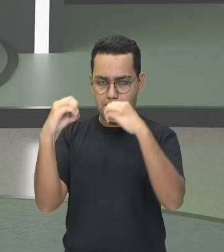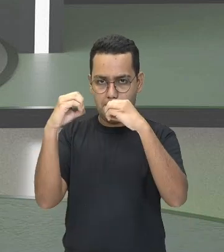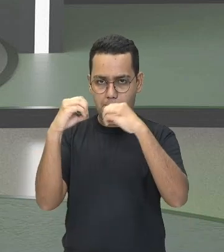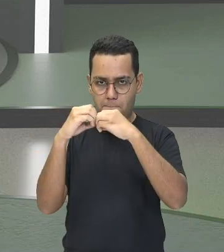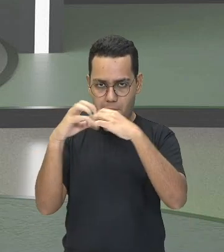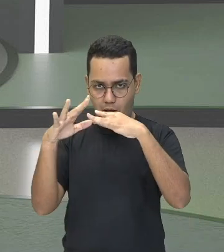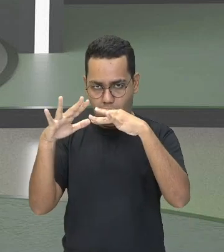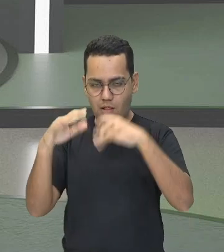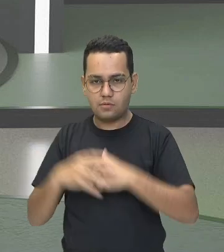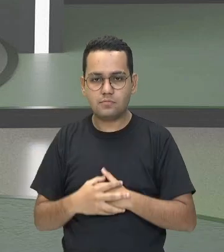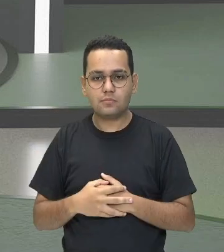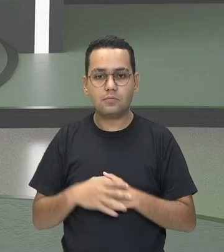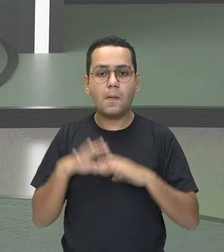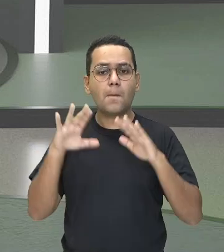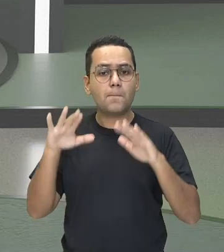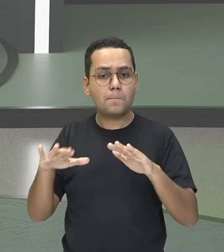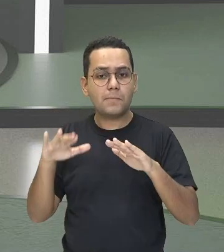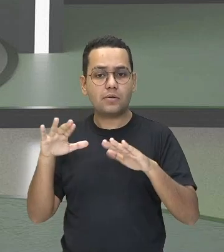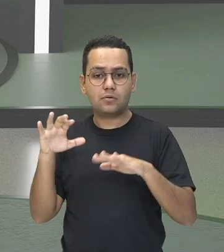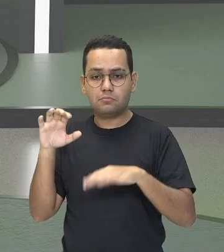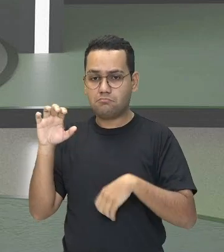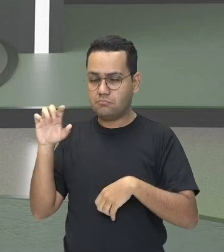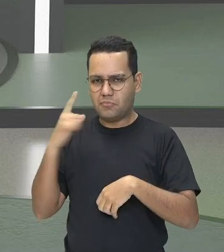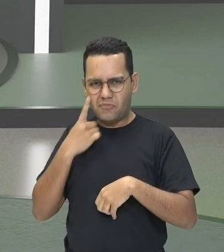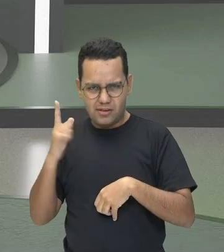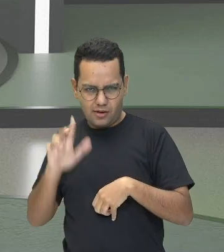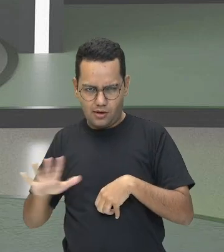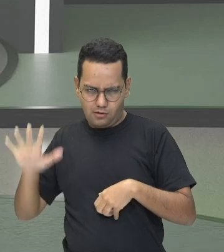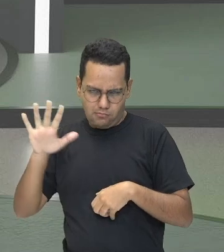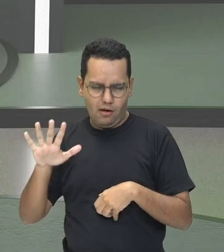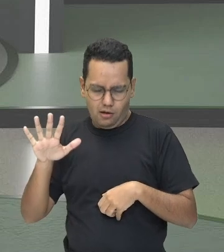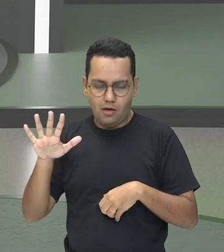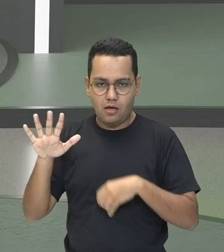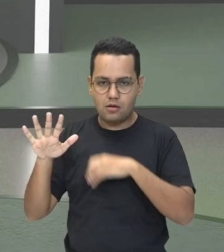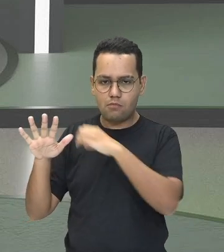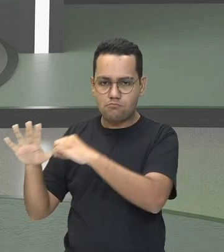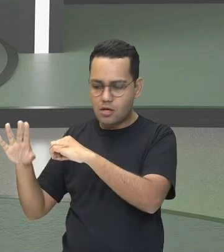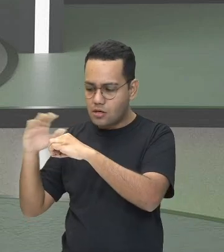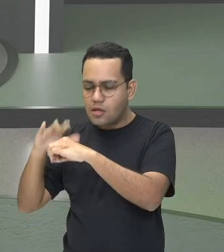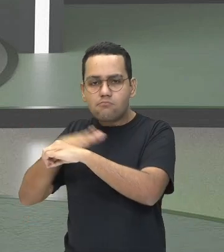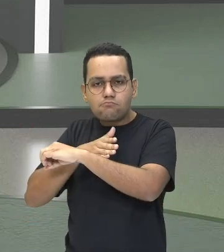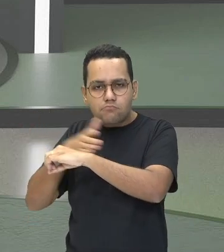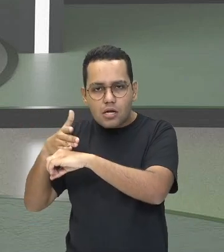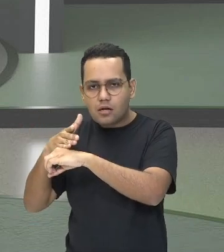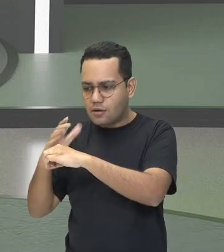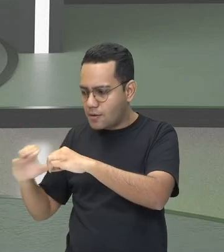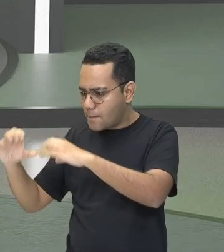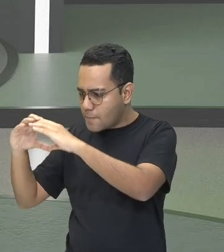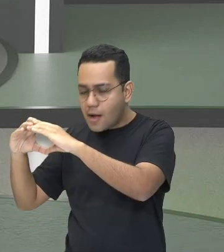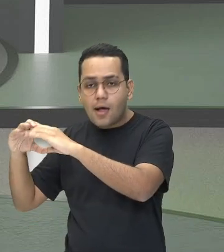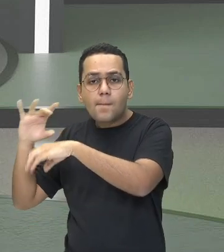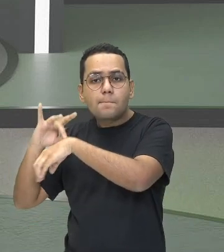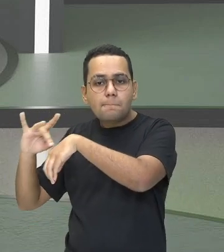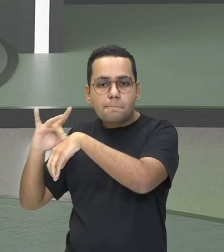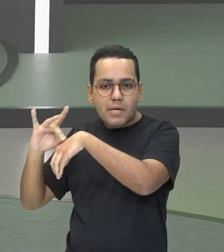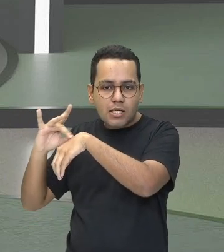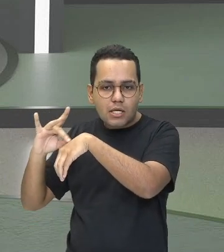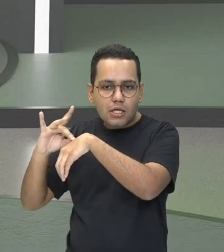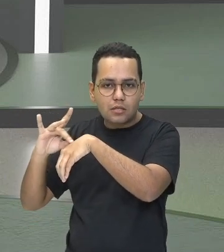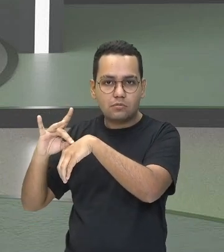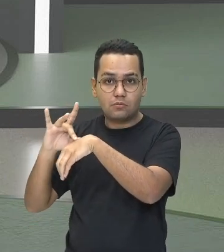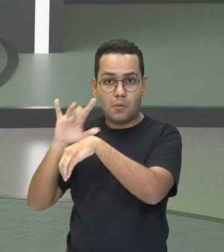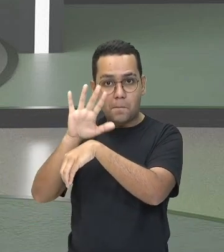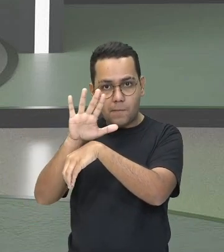no lá do outro lado do no do NO2 né o oxigênio do NO2 está agora com